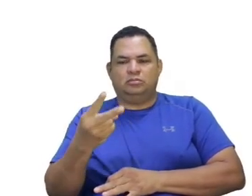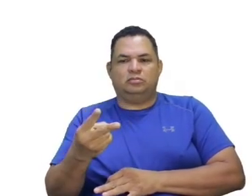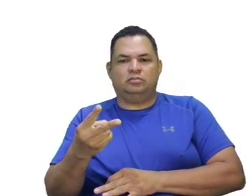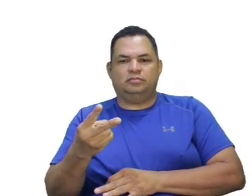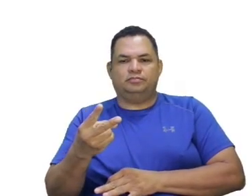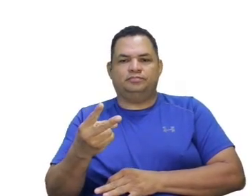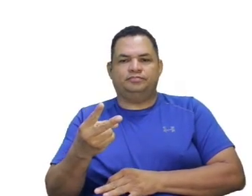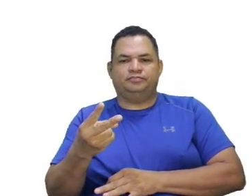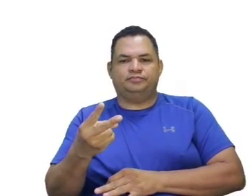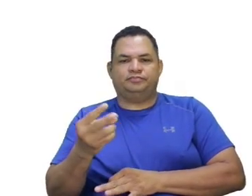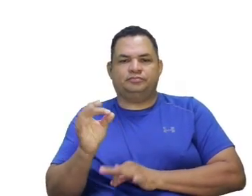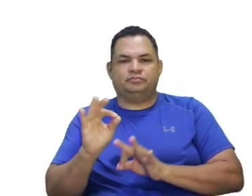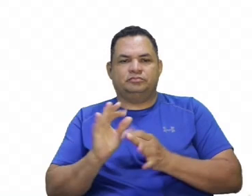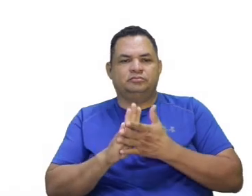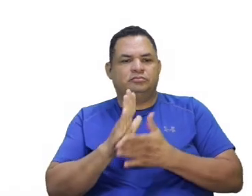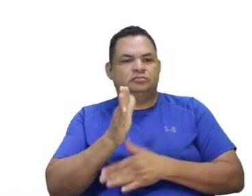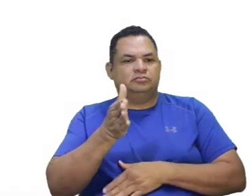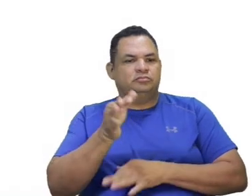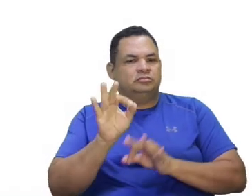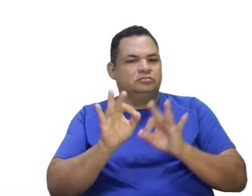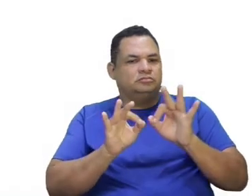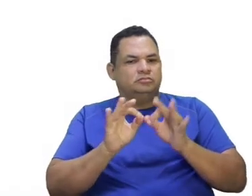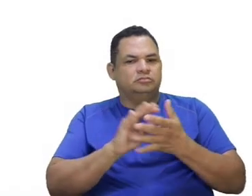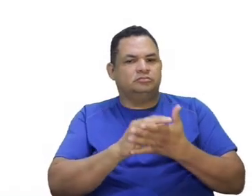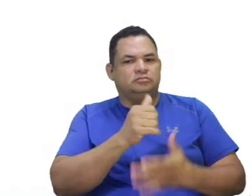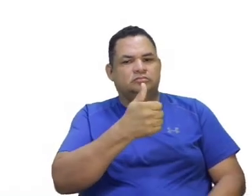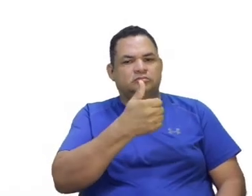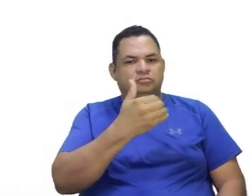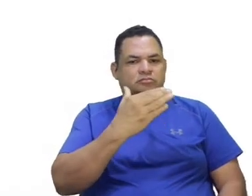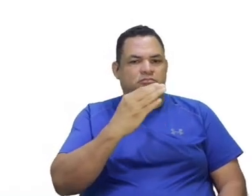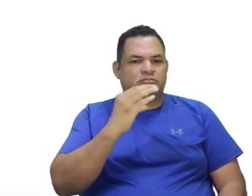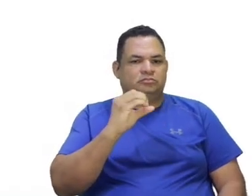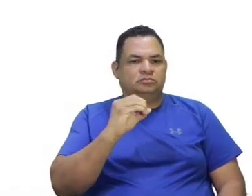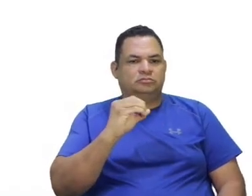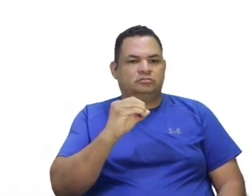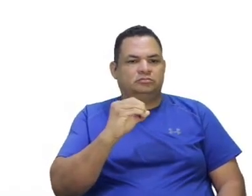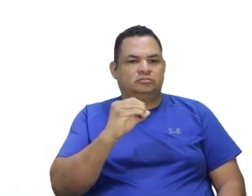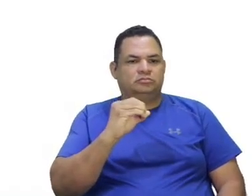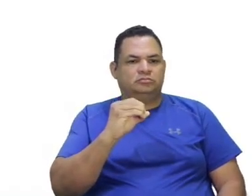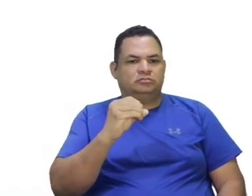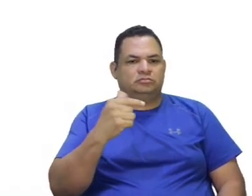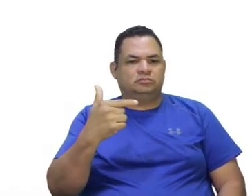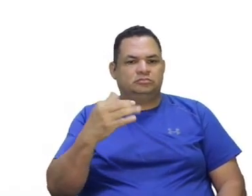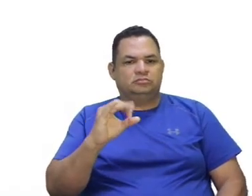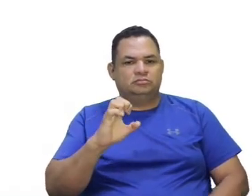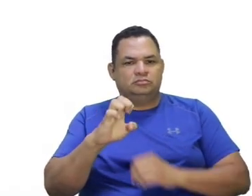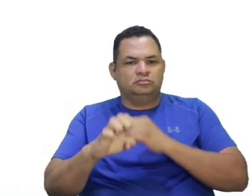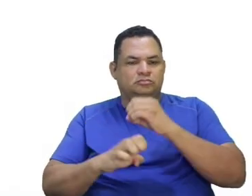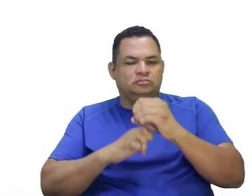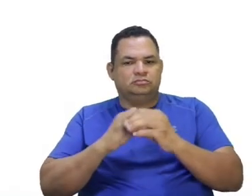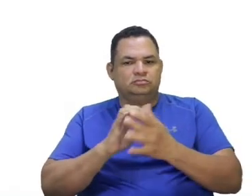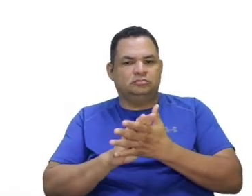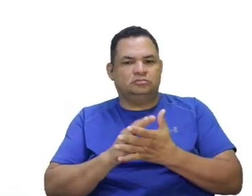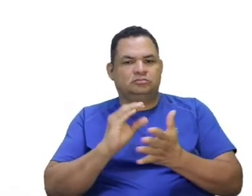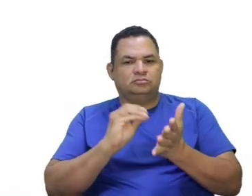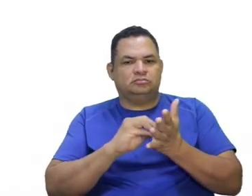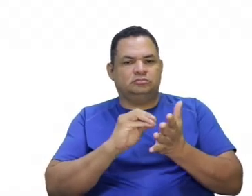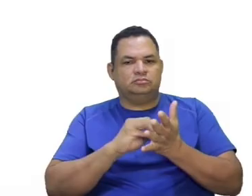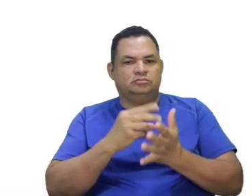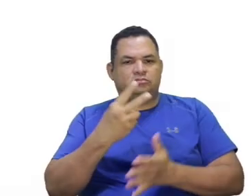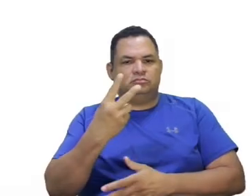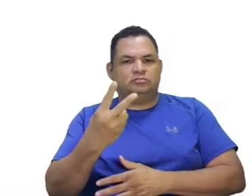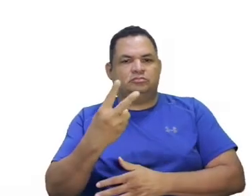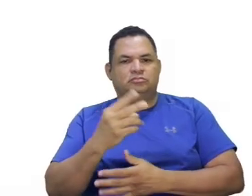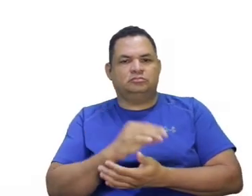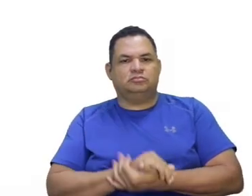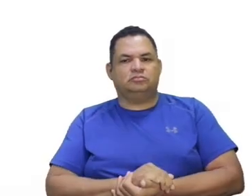4S2. E aqui eu já tenho 10, com mais 10, 20 elétrons distribuídos. Faltam 2, que